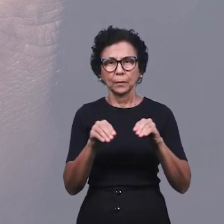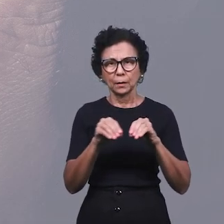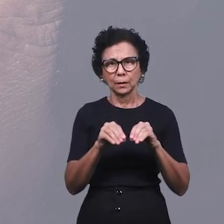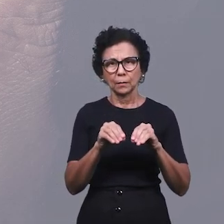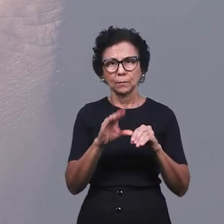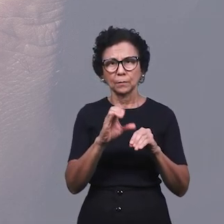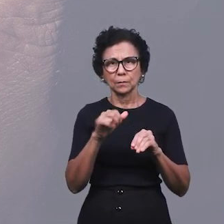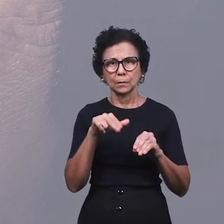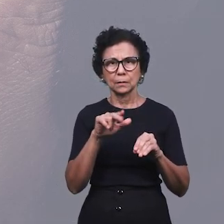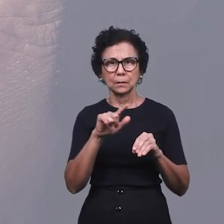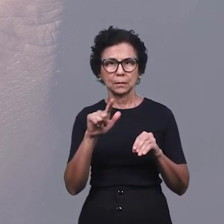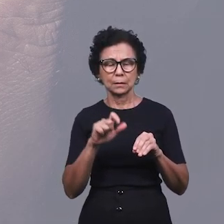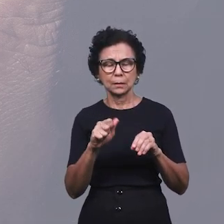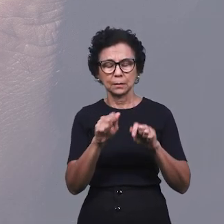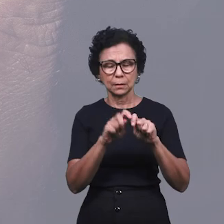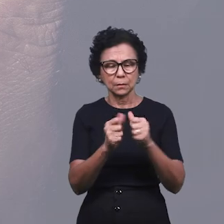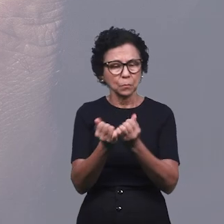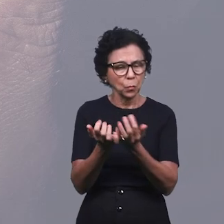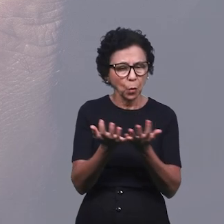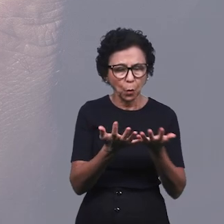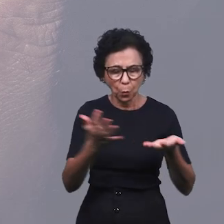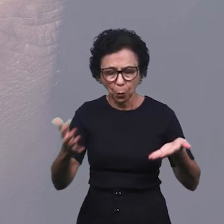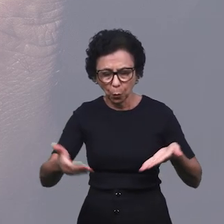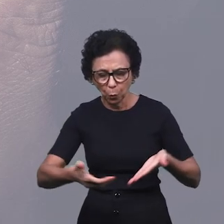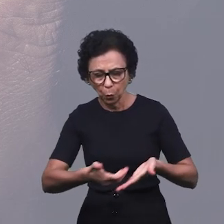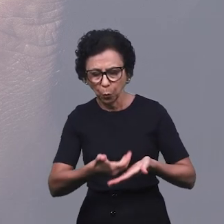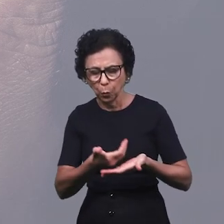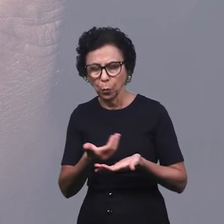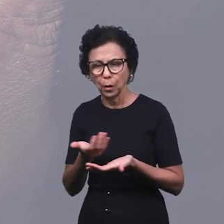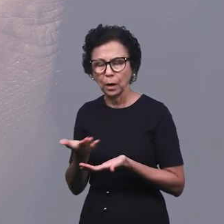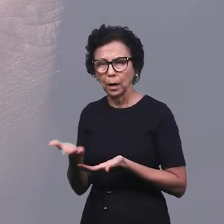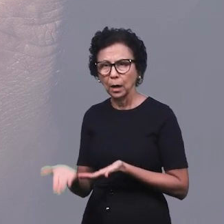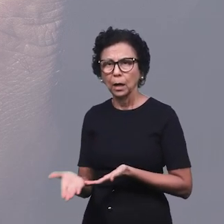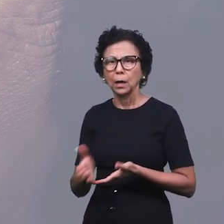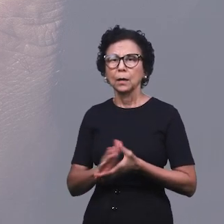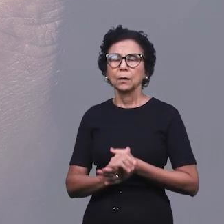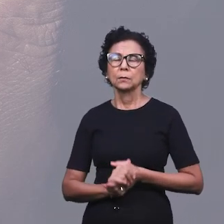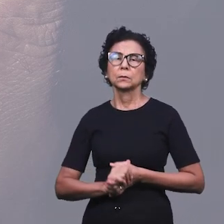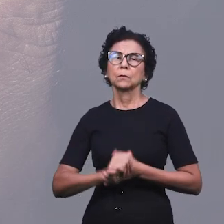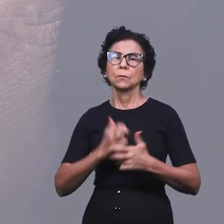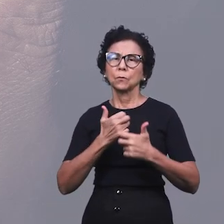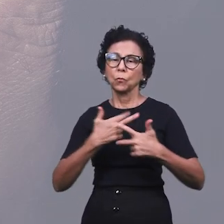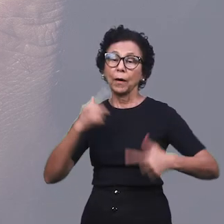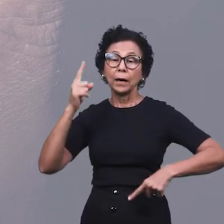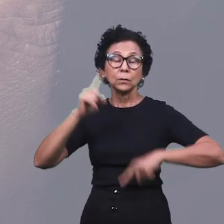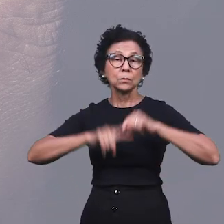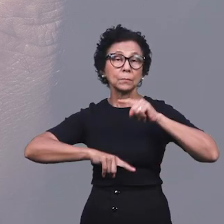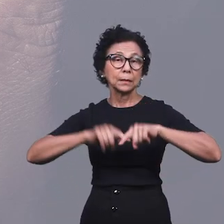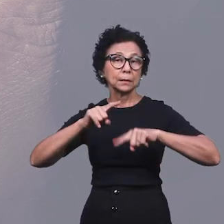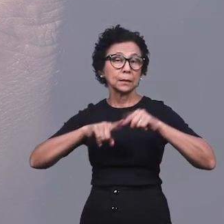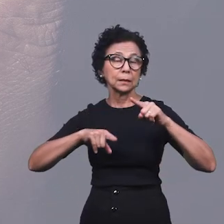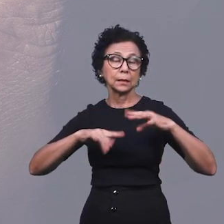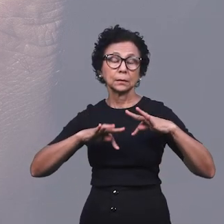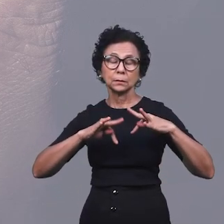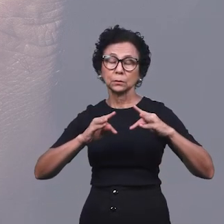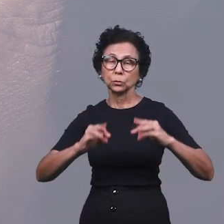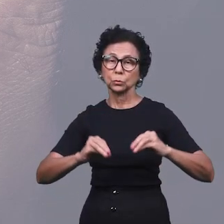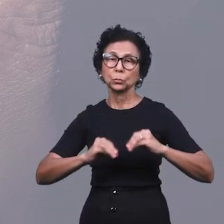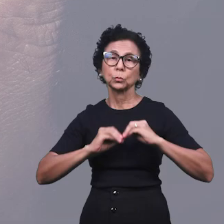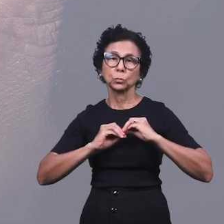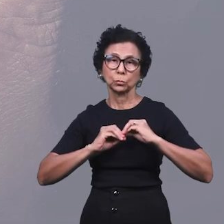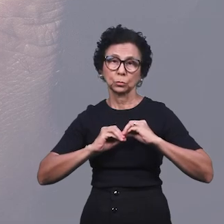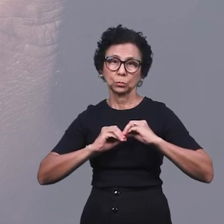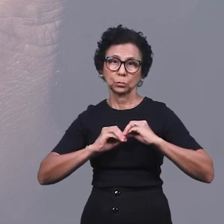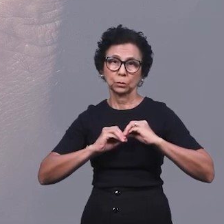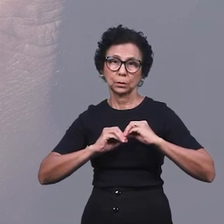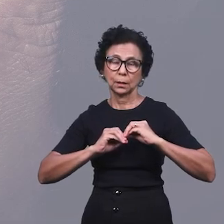as suas bacias, e os seus garfos, e os seus braseiros, todos os seus utensílios fará de